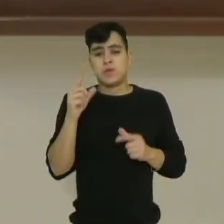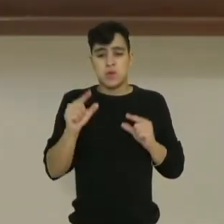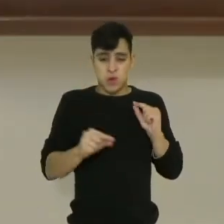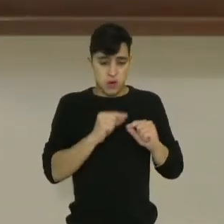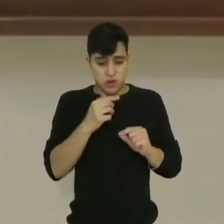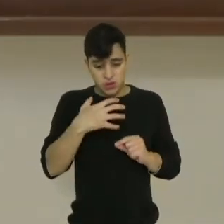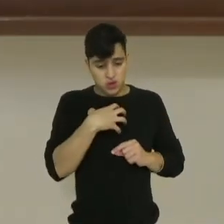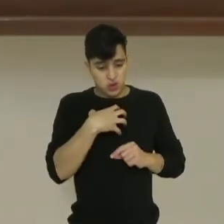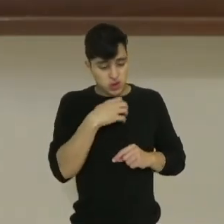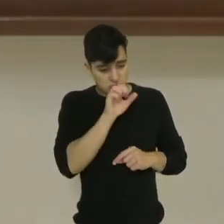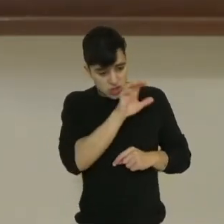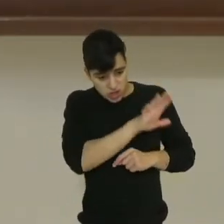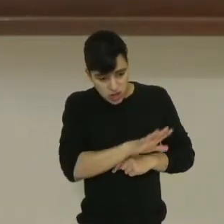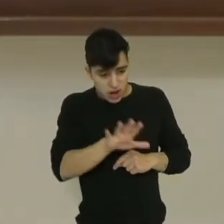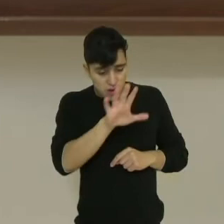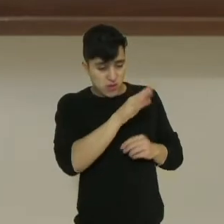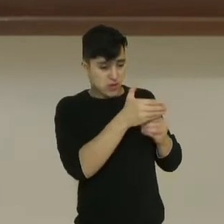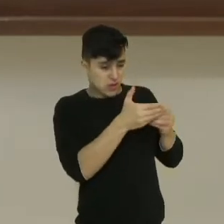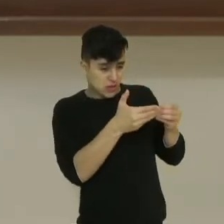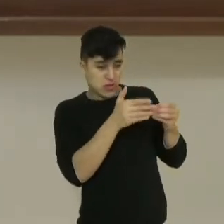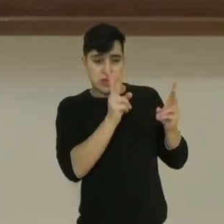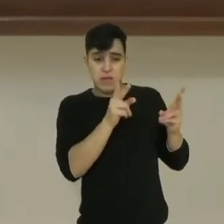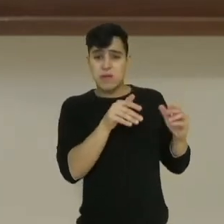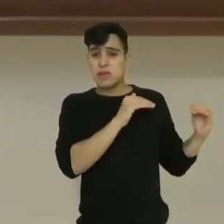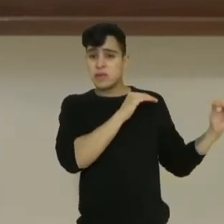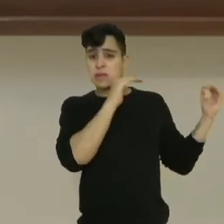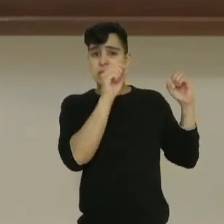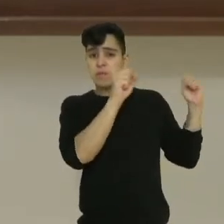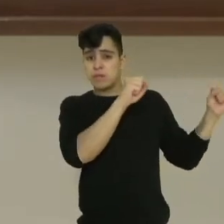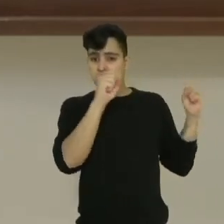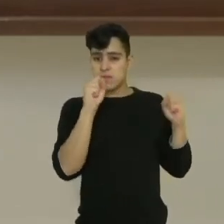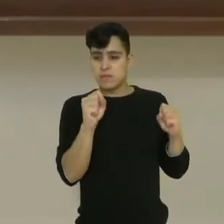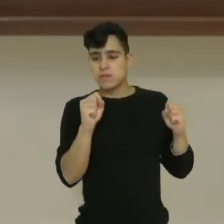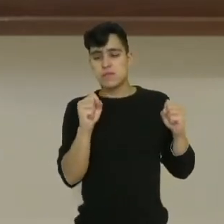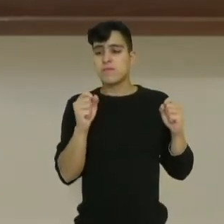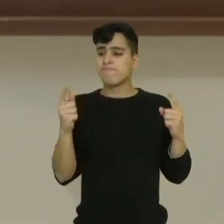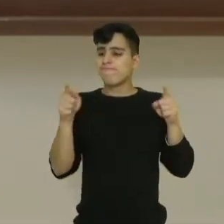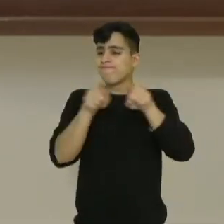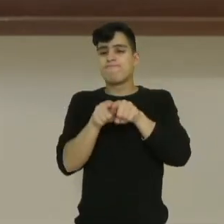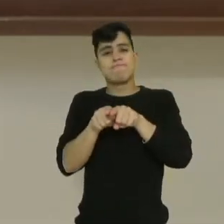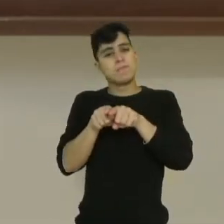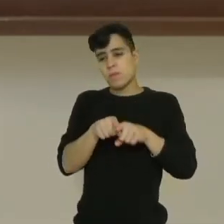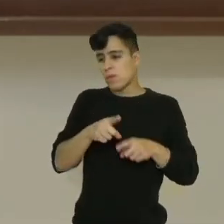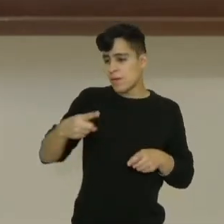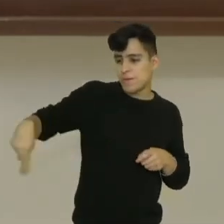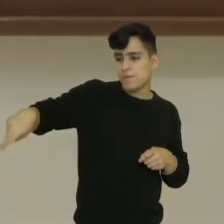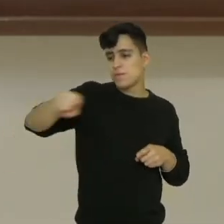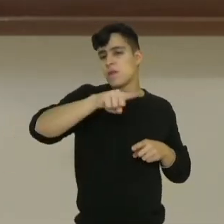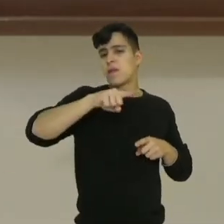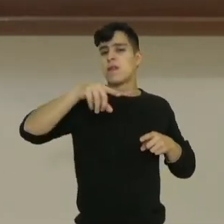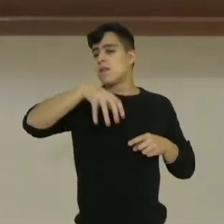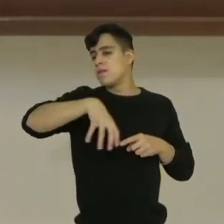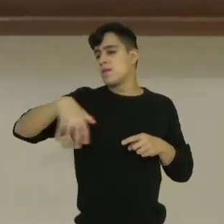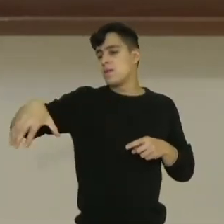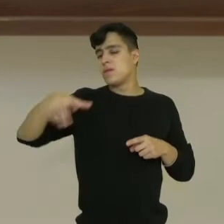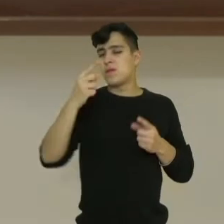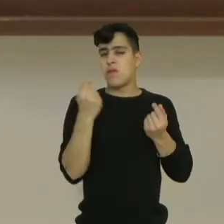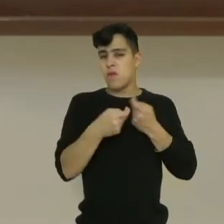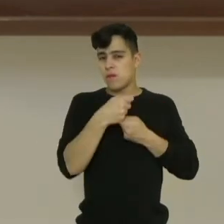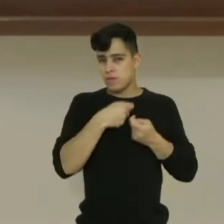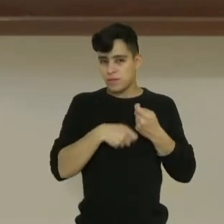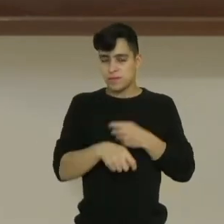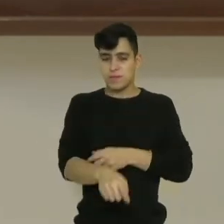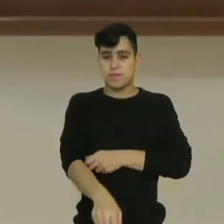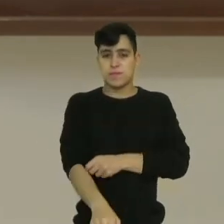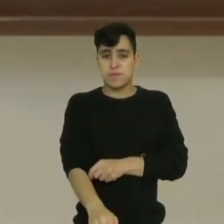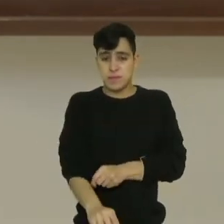do Estado, que sempre foi mais elevado, fica assim em relação a setores econômicos. E isso